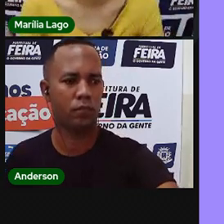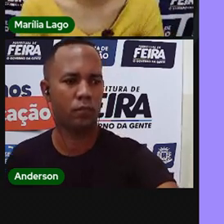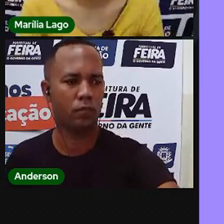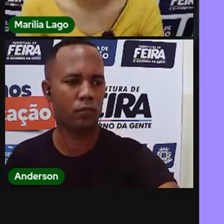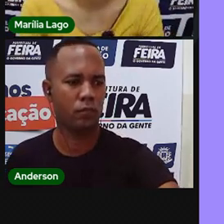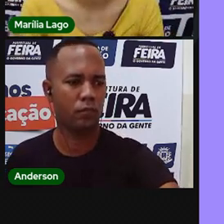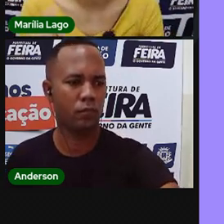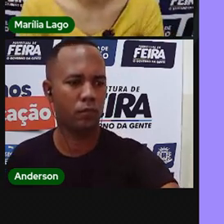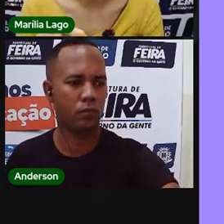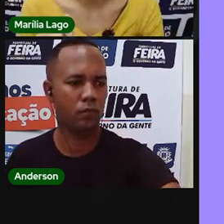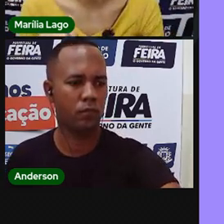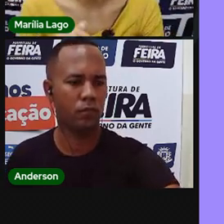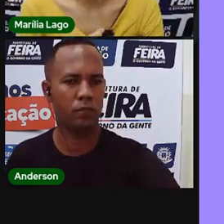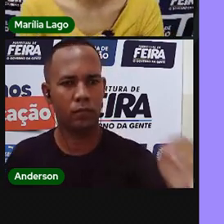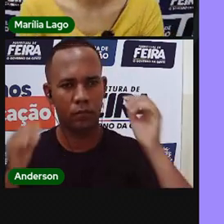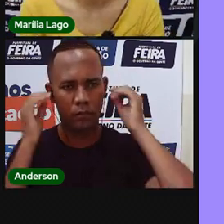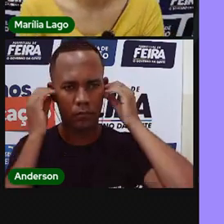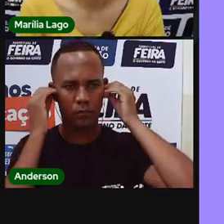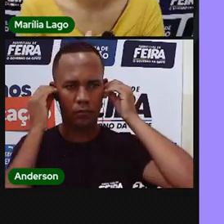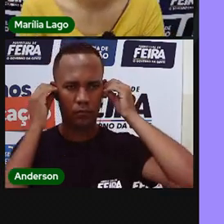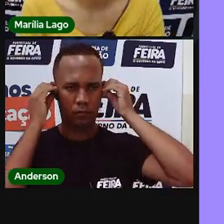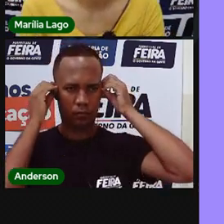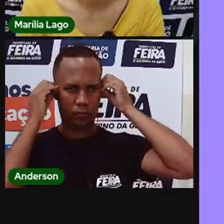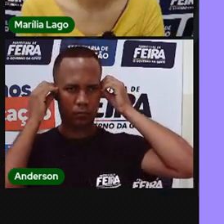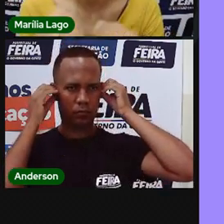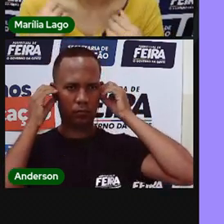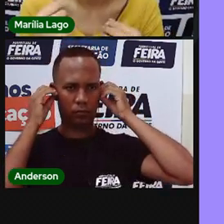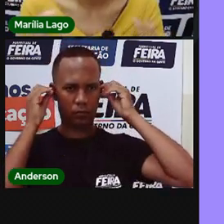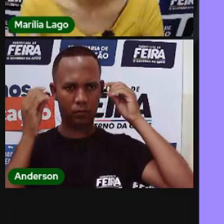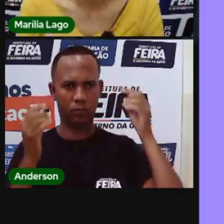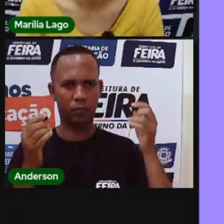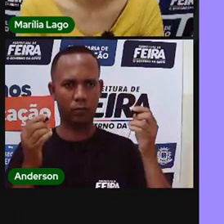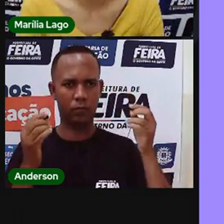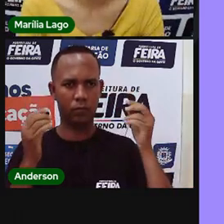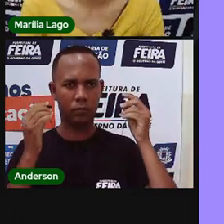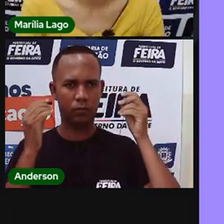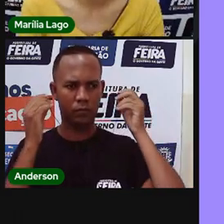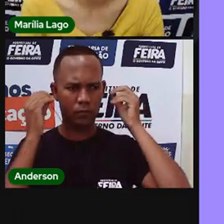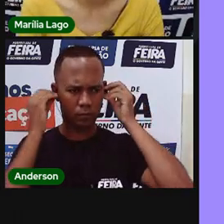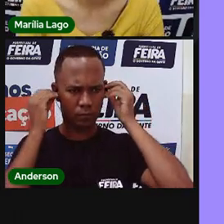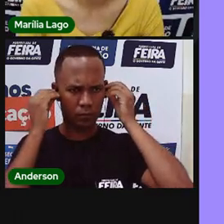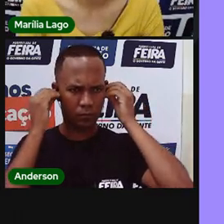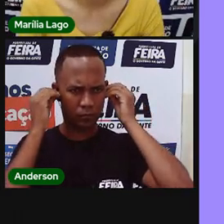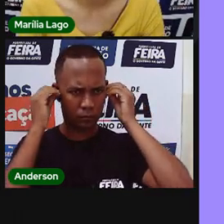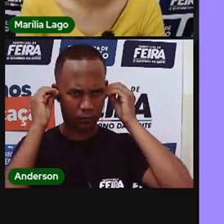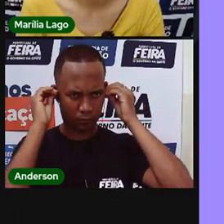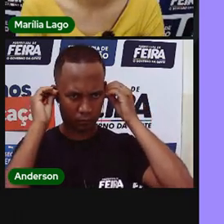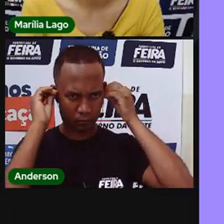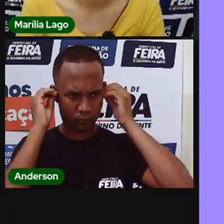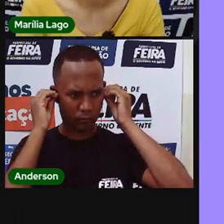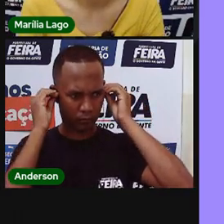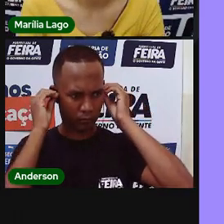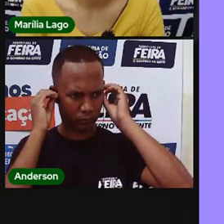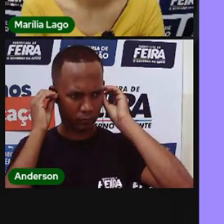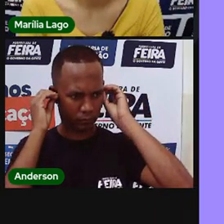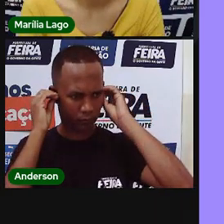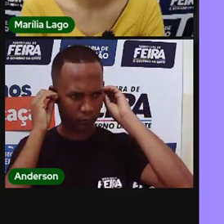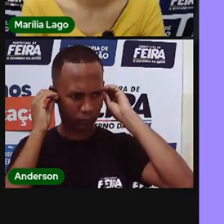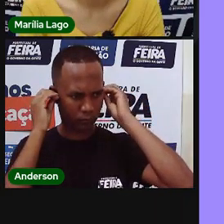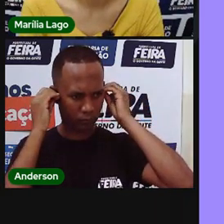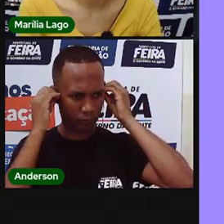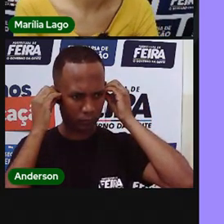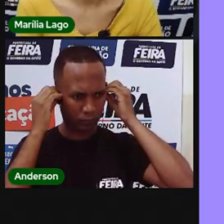para o que for. Vamos saltar aqui o vídeo para assistir, porque eu adorei esse vídeo de vocês. Vamos lá.